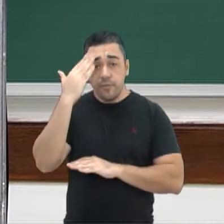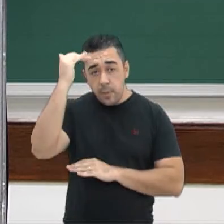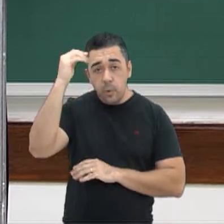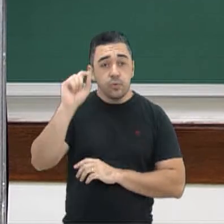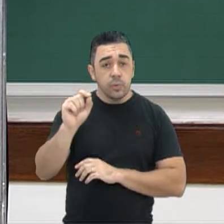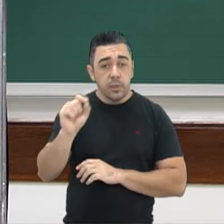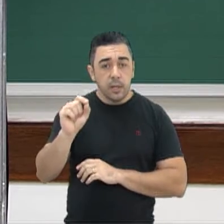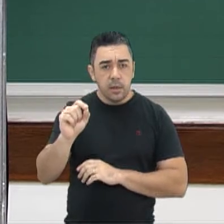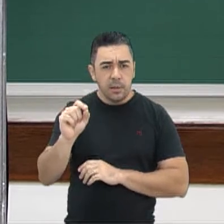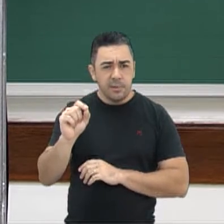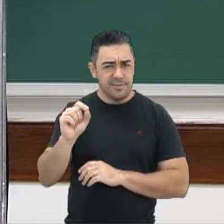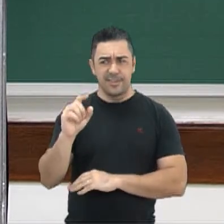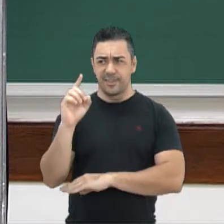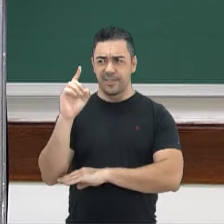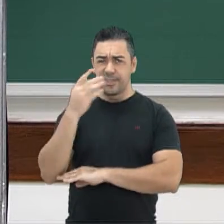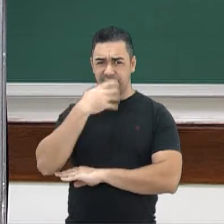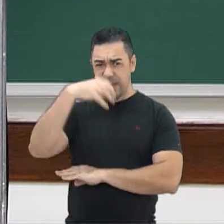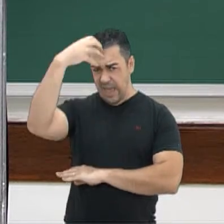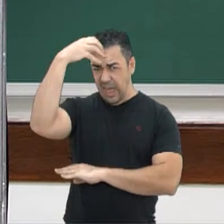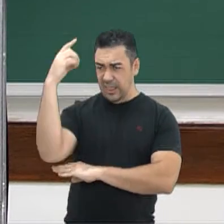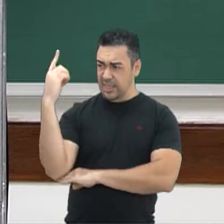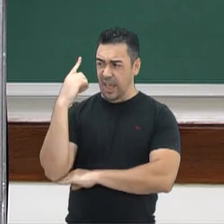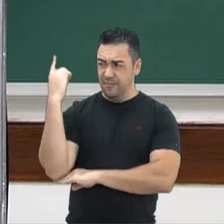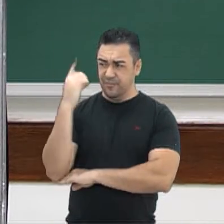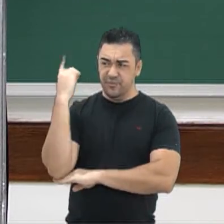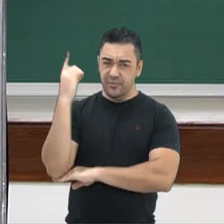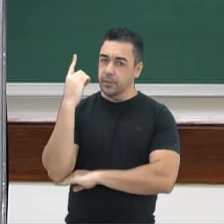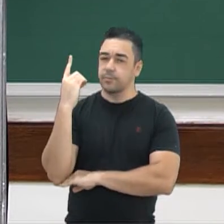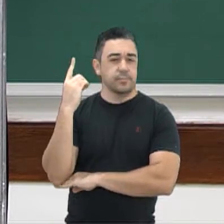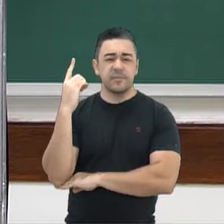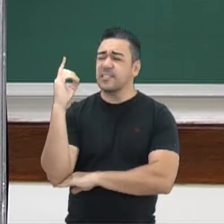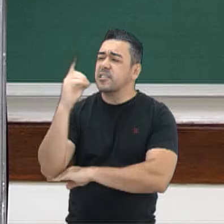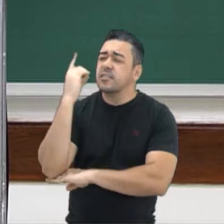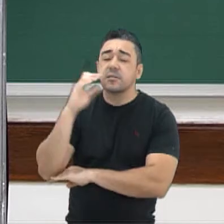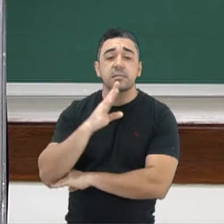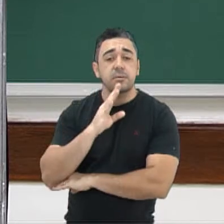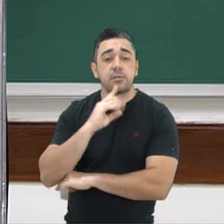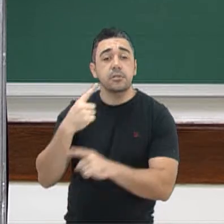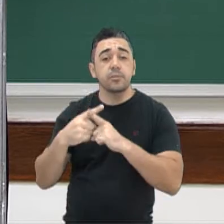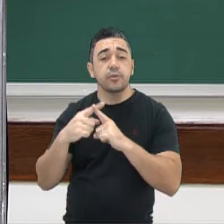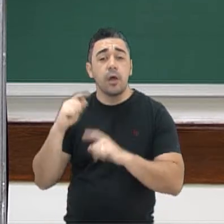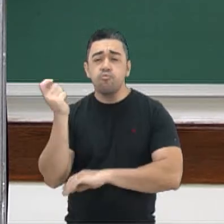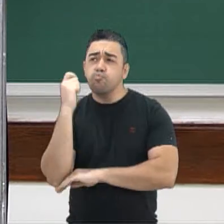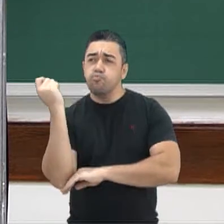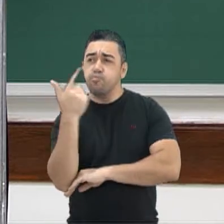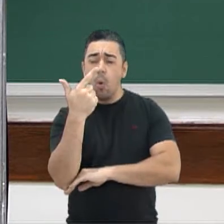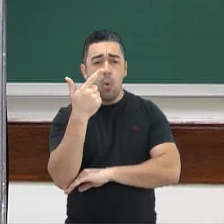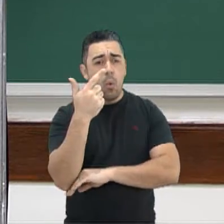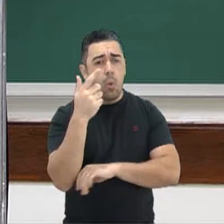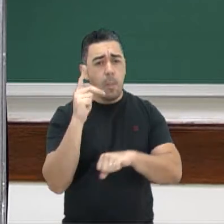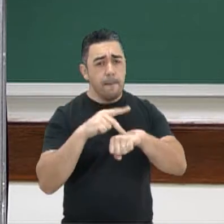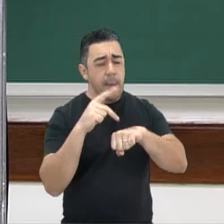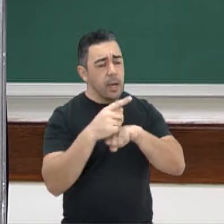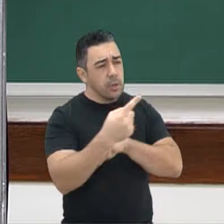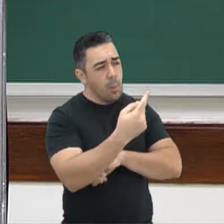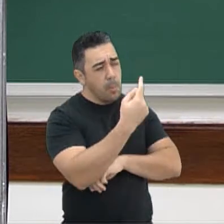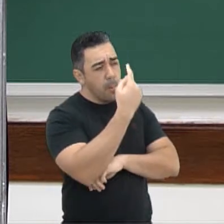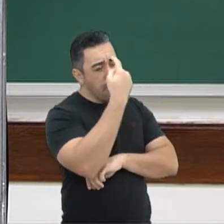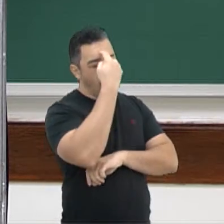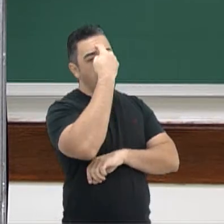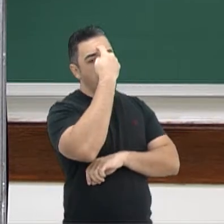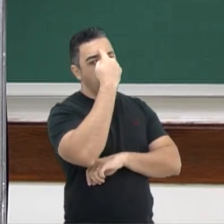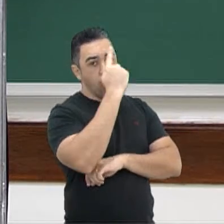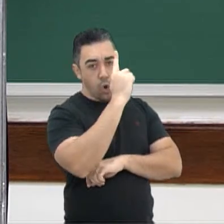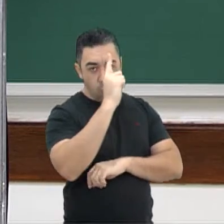de Rei Davi. Será? Rei Davi é conhecido por ter matado Golias. E aí ele se tornou rei,